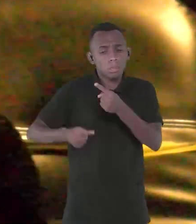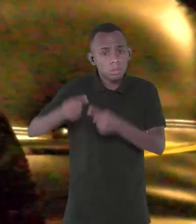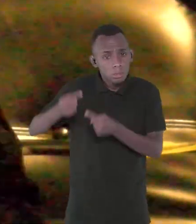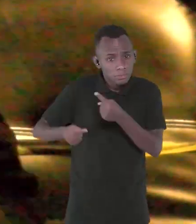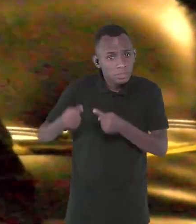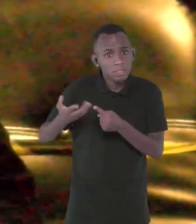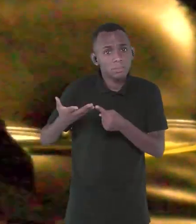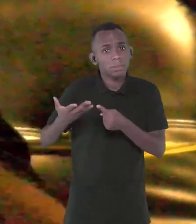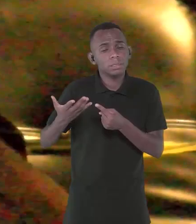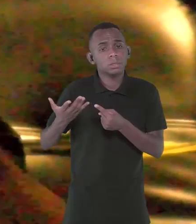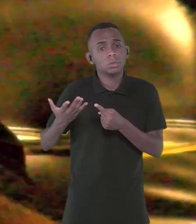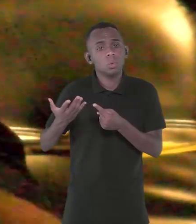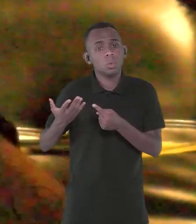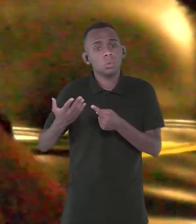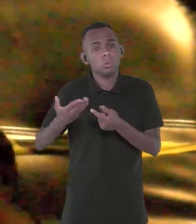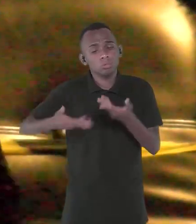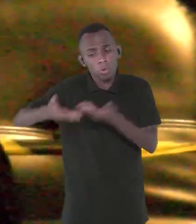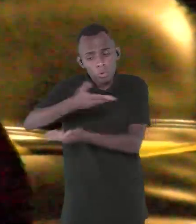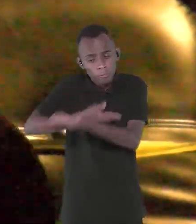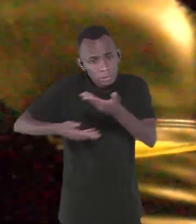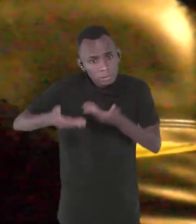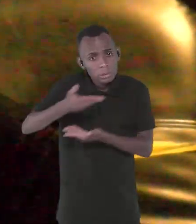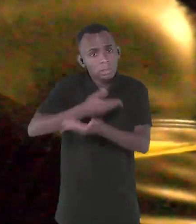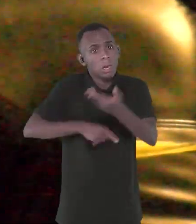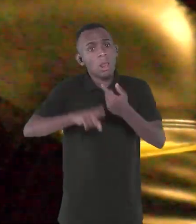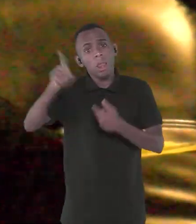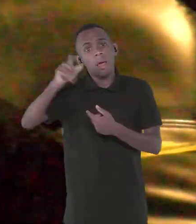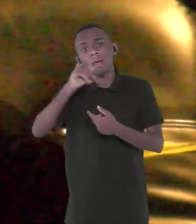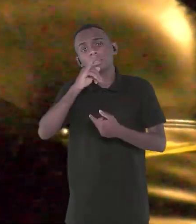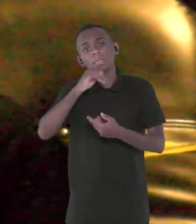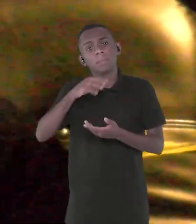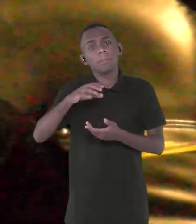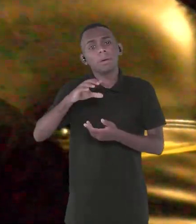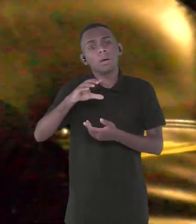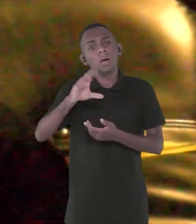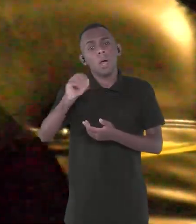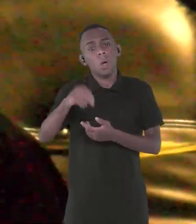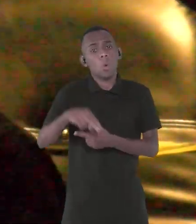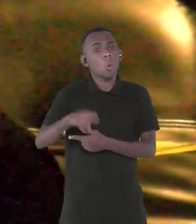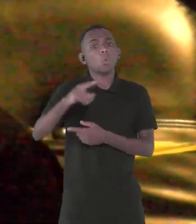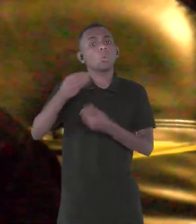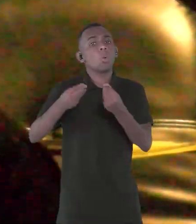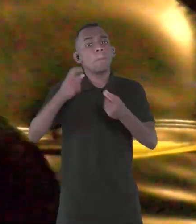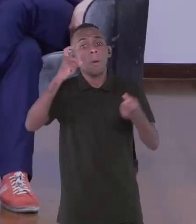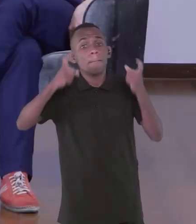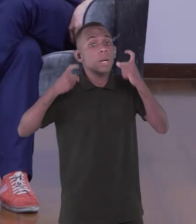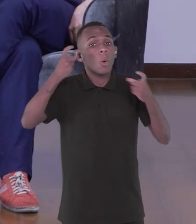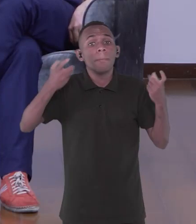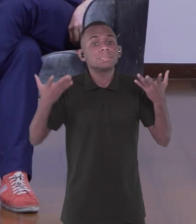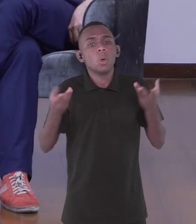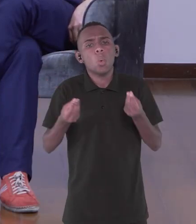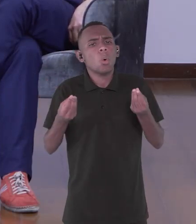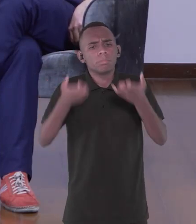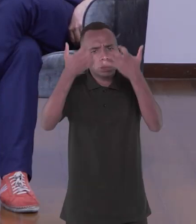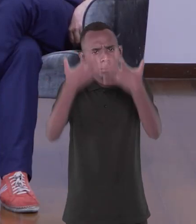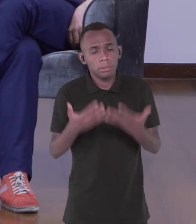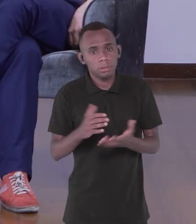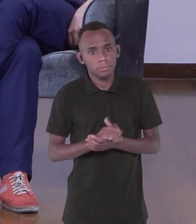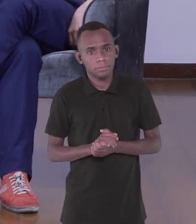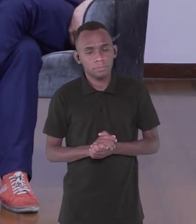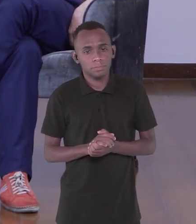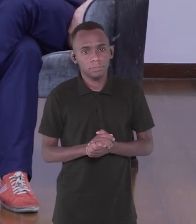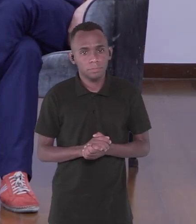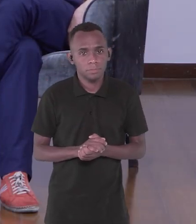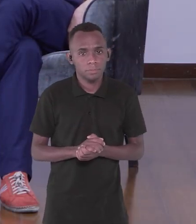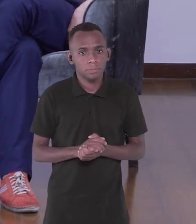em todos esses órgãos lá em Genebra? Com que preocupação que eles estão vendo isso?